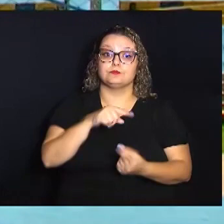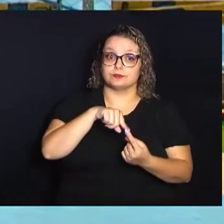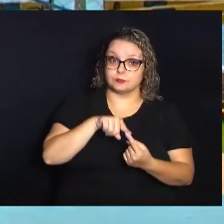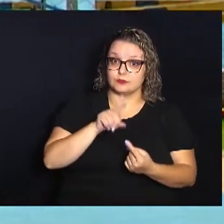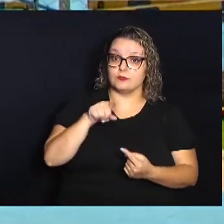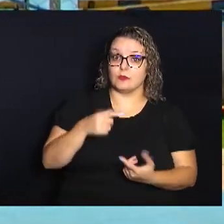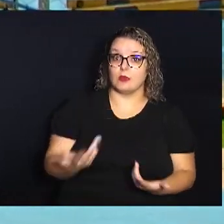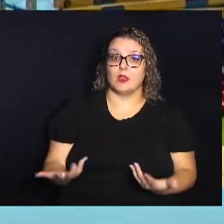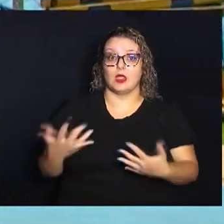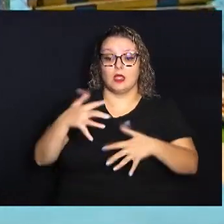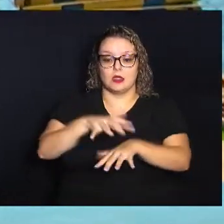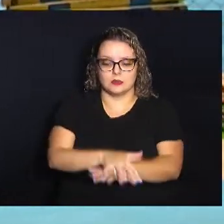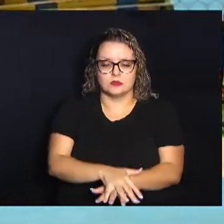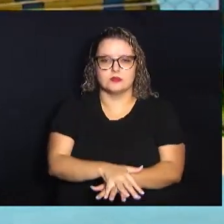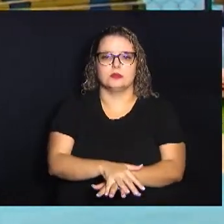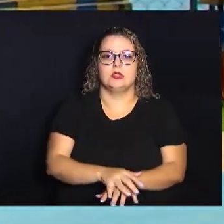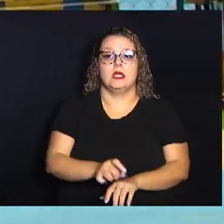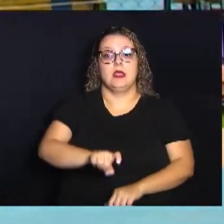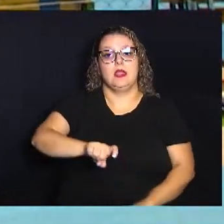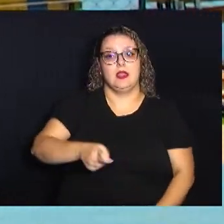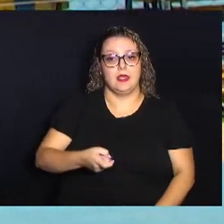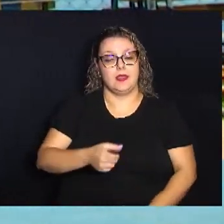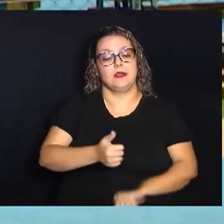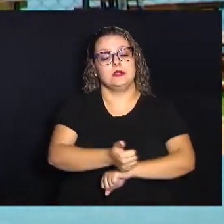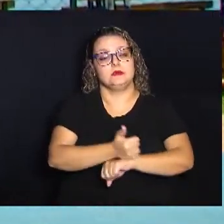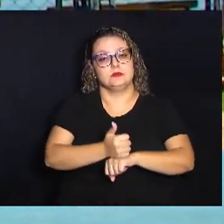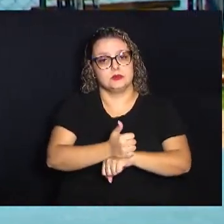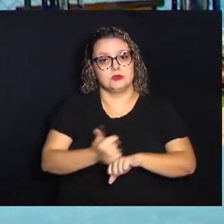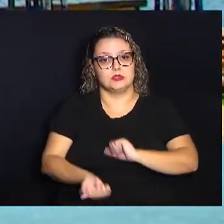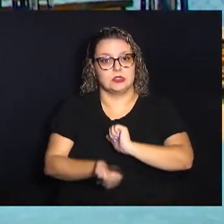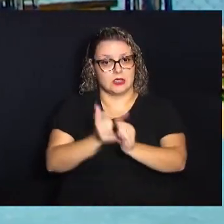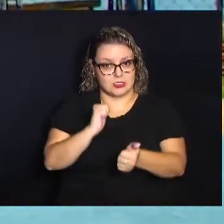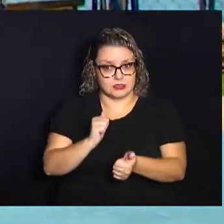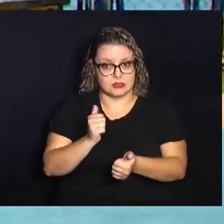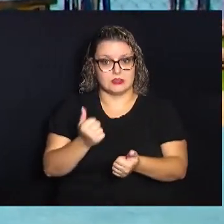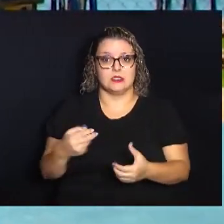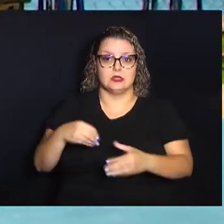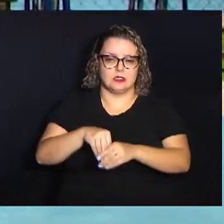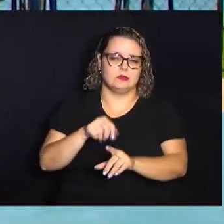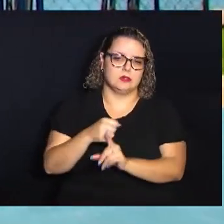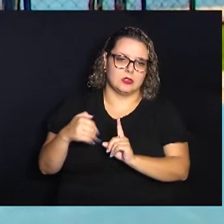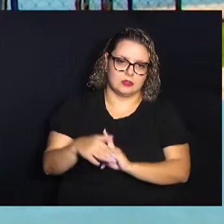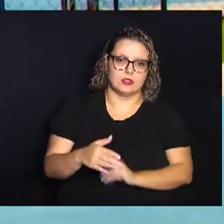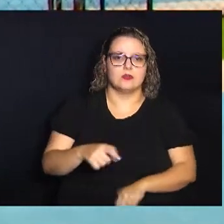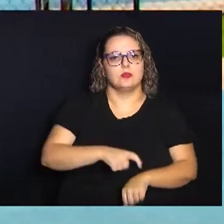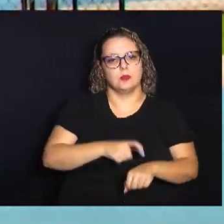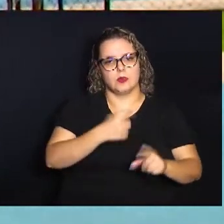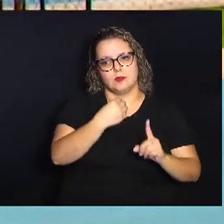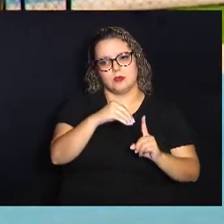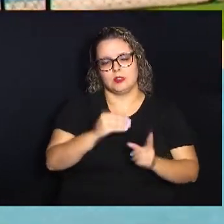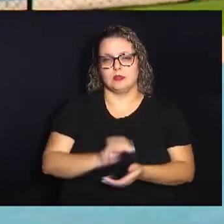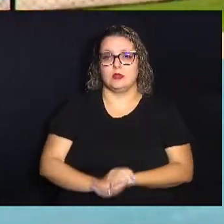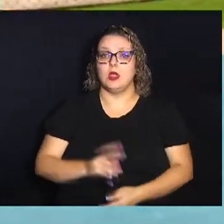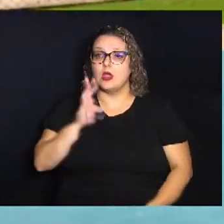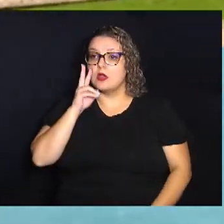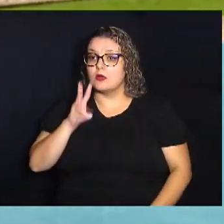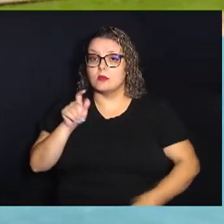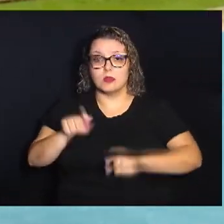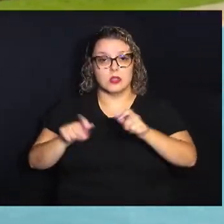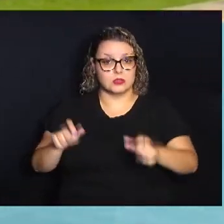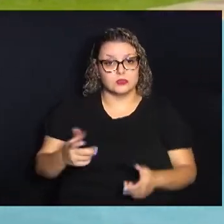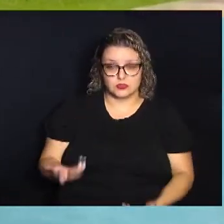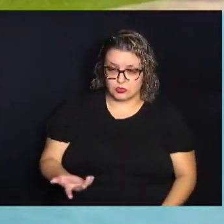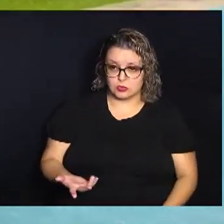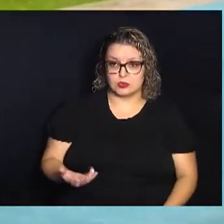reintegrar ex-atletas em vulnerabilidade à sociedade. Nós vemos casos aí de jogadores, personalidades, como foi o caso